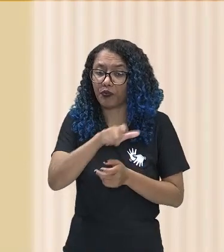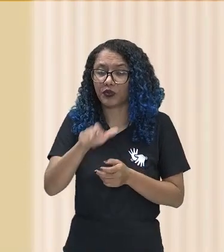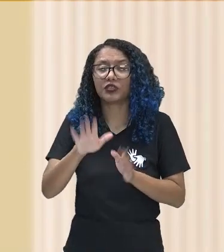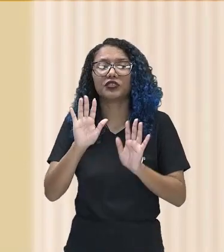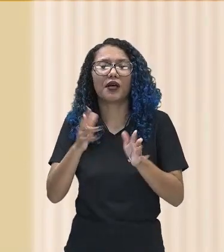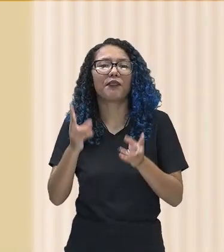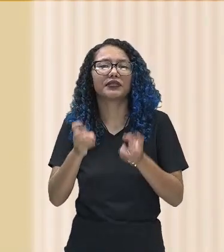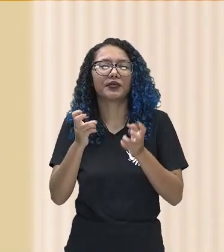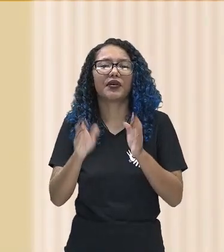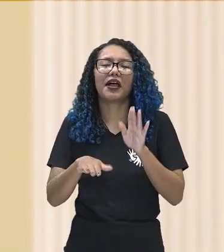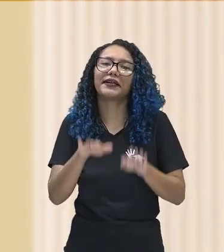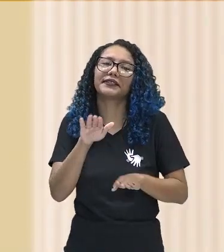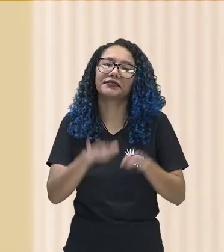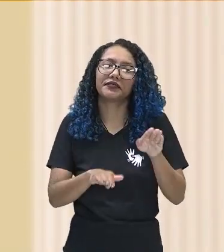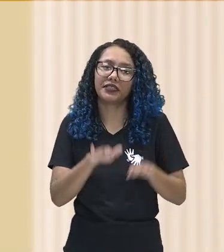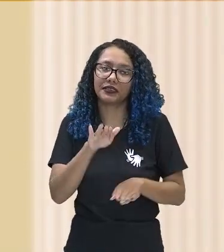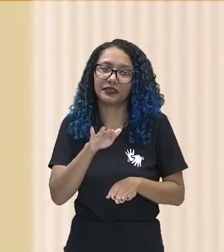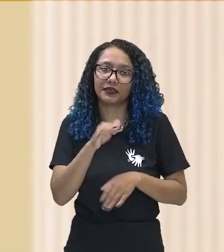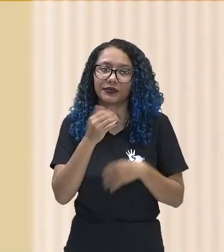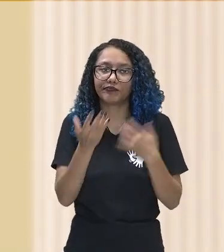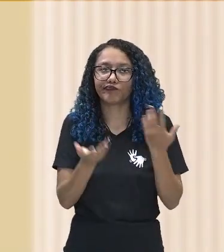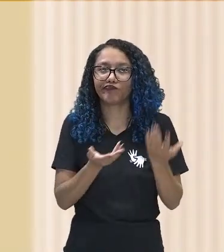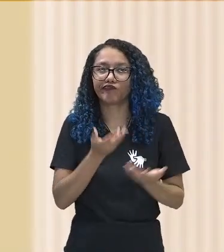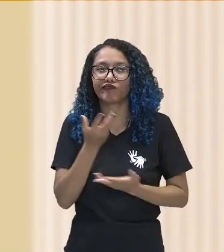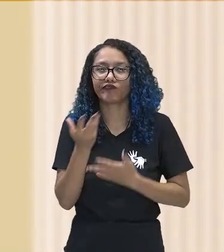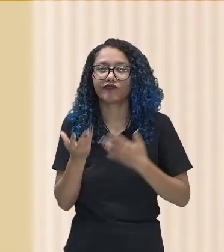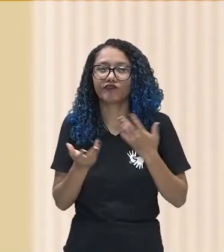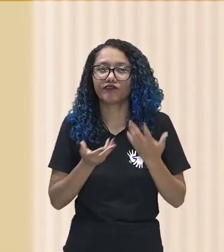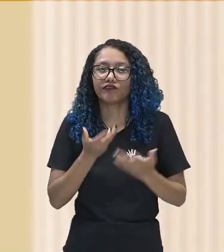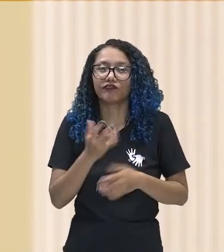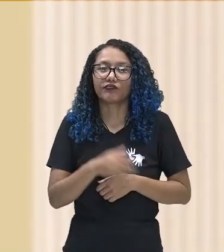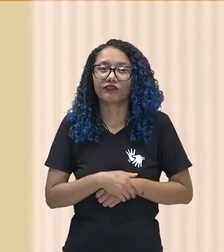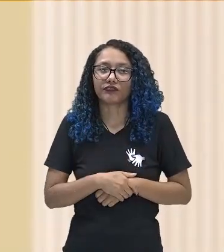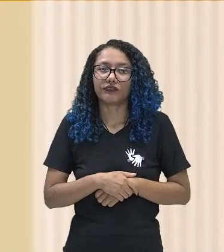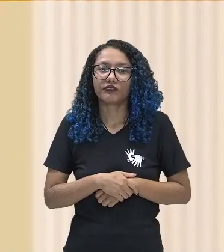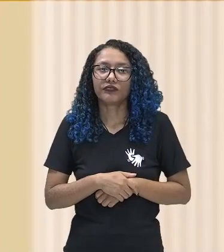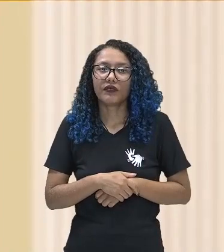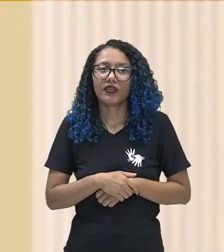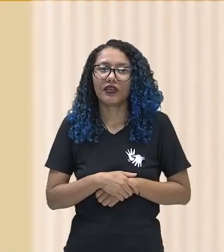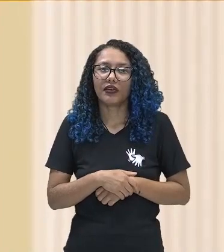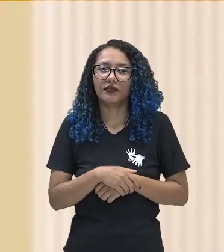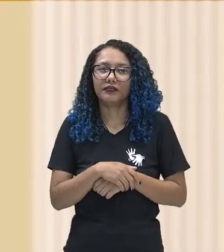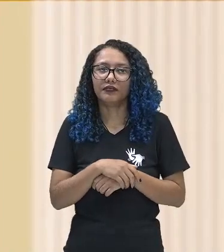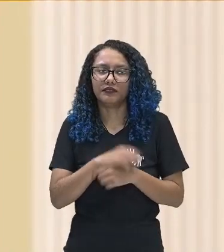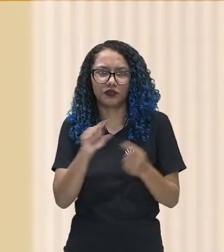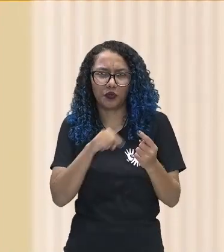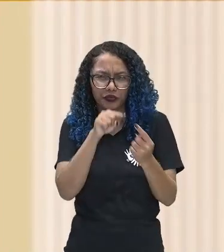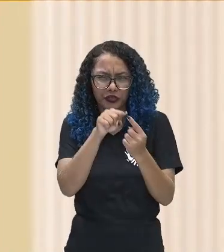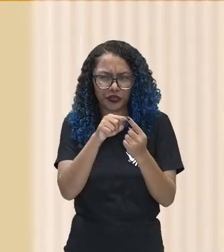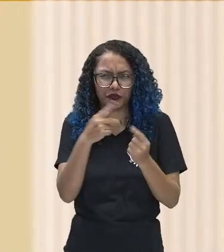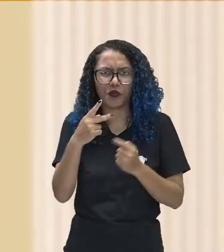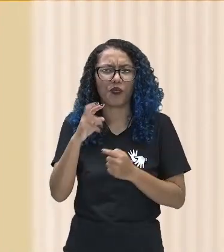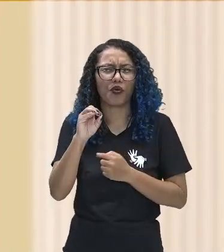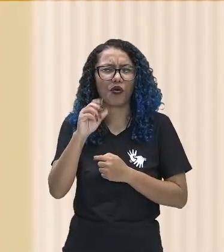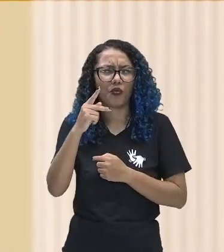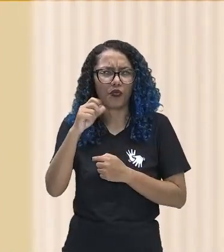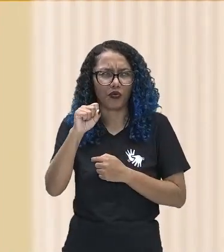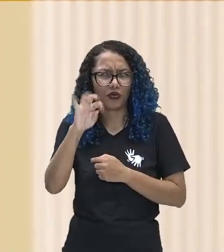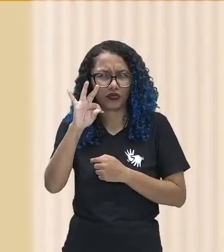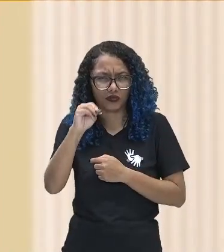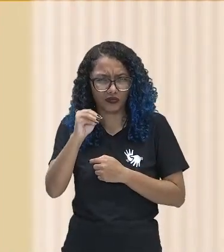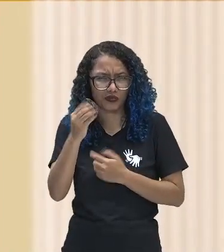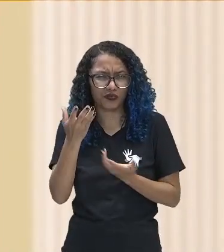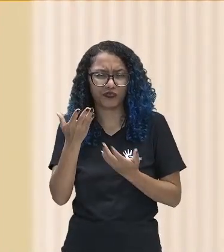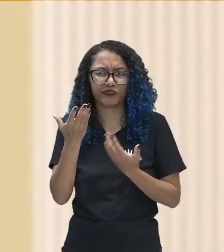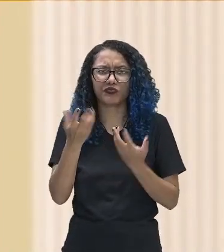a gente acaba nem conseguindo definir como um propósito, A vida vai passando, a gente vai